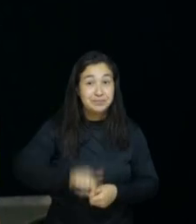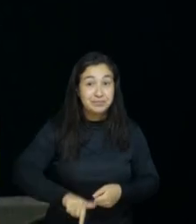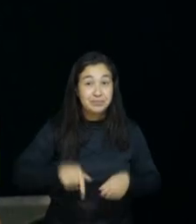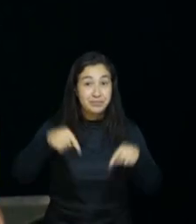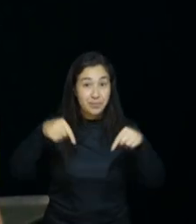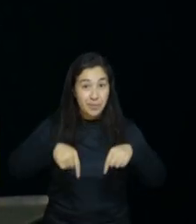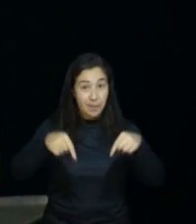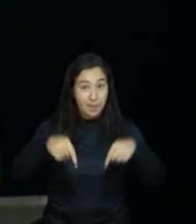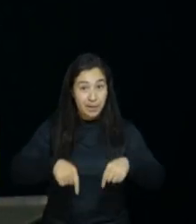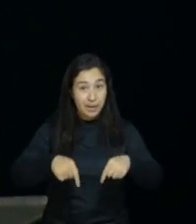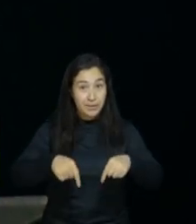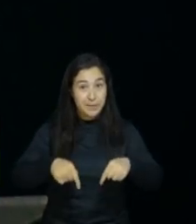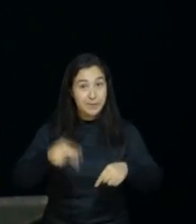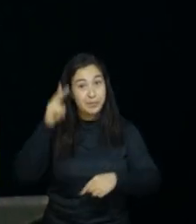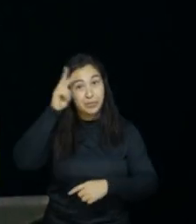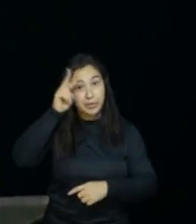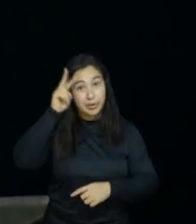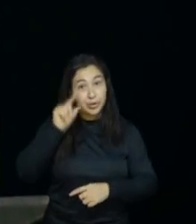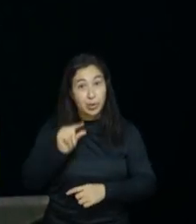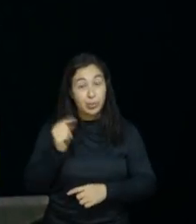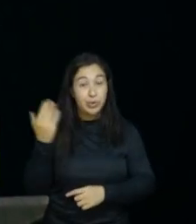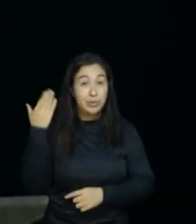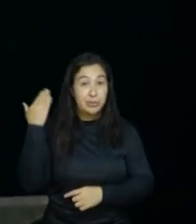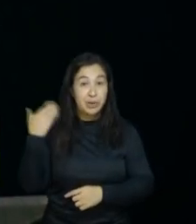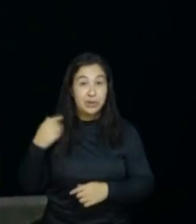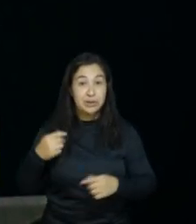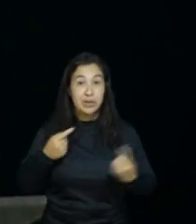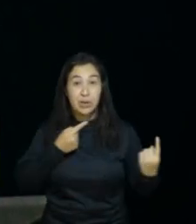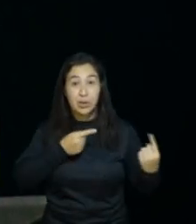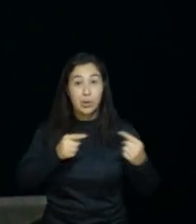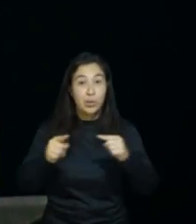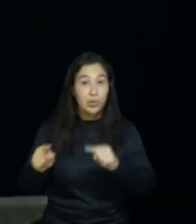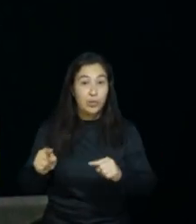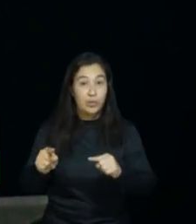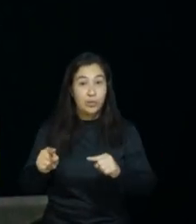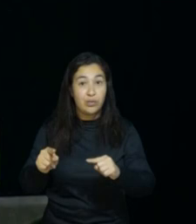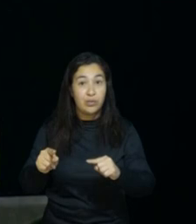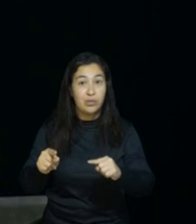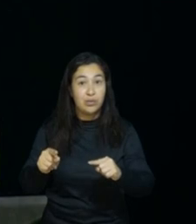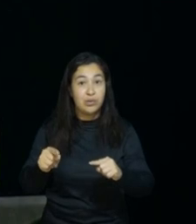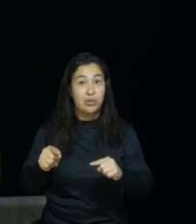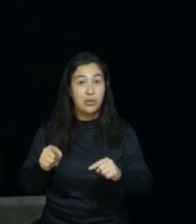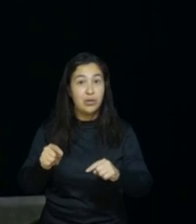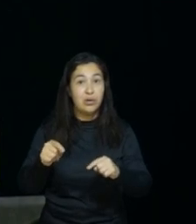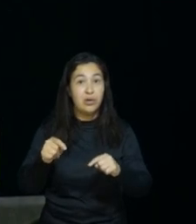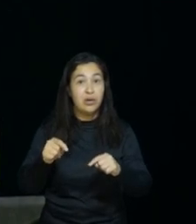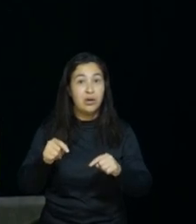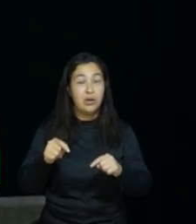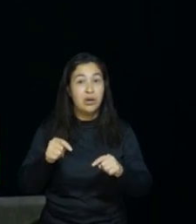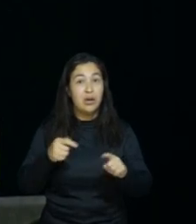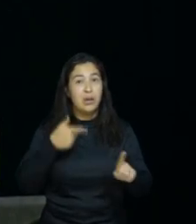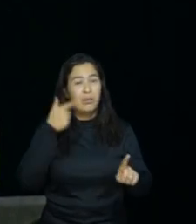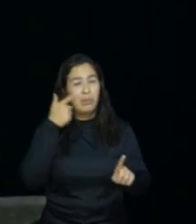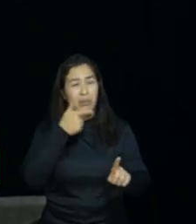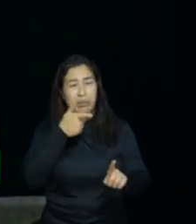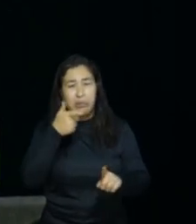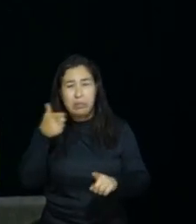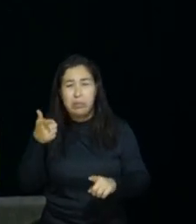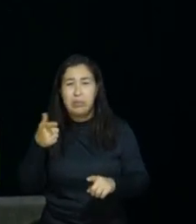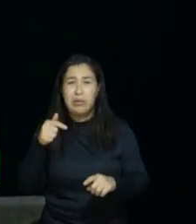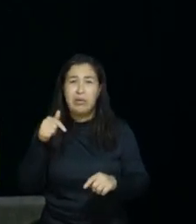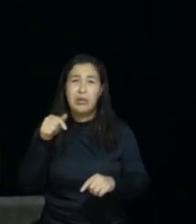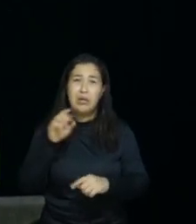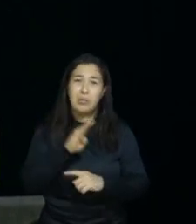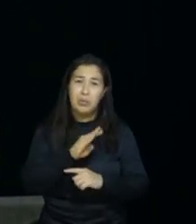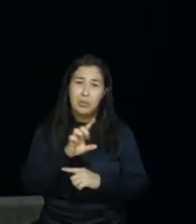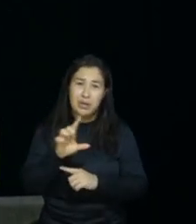na história mais recente, o enfrentamento daquele atentado na nossa creche no ano passado, que há pouco mais de